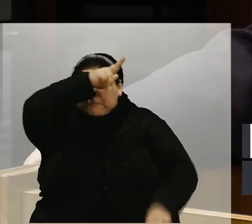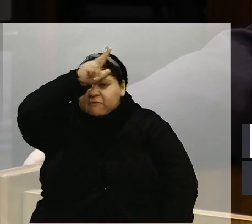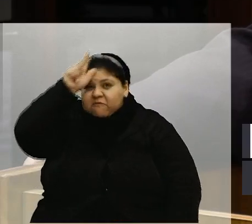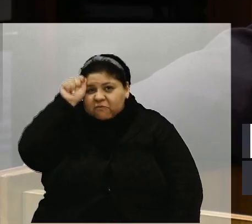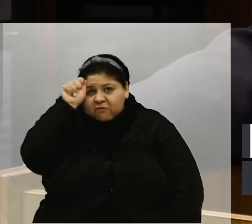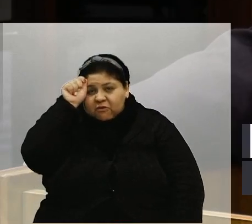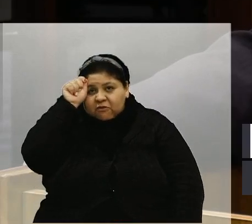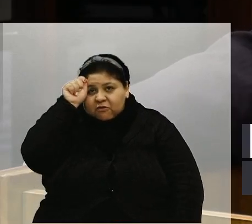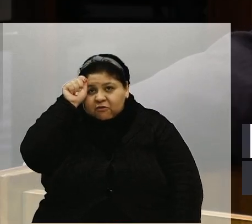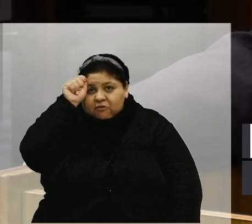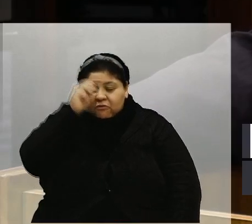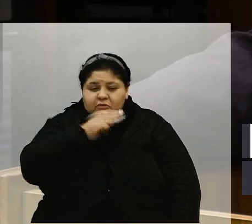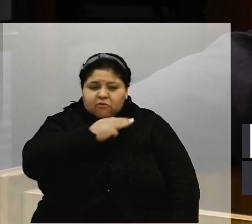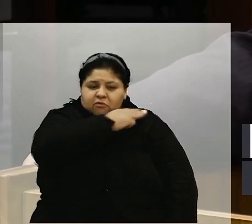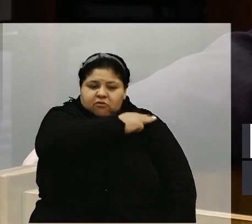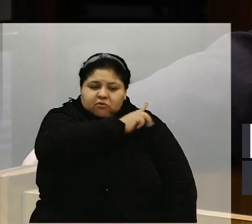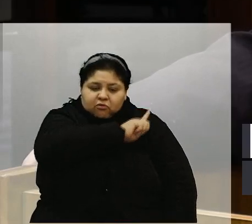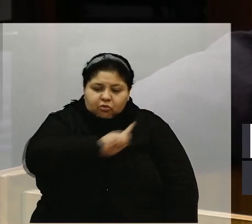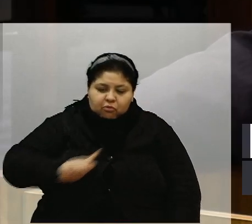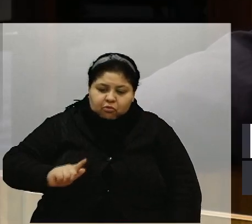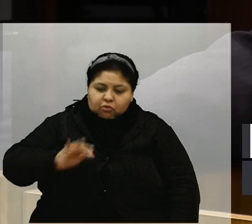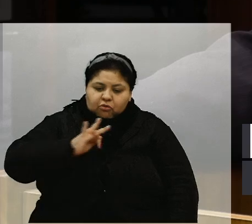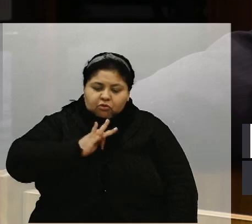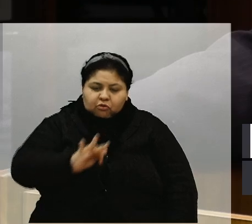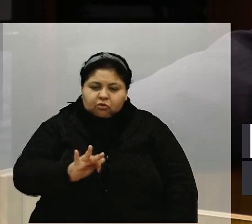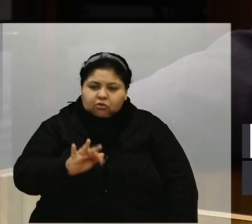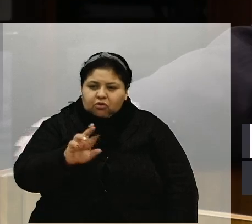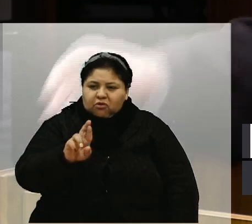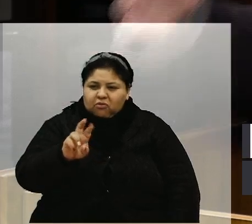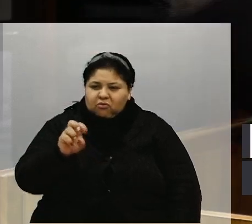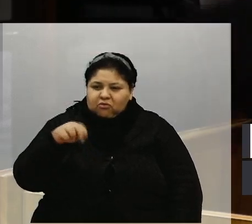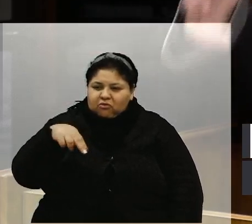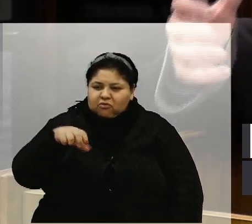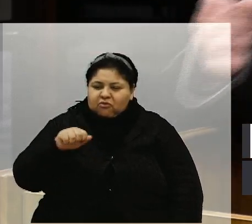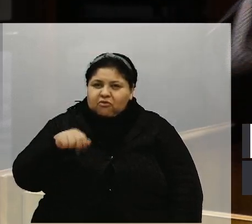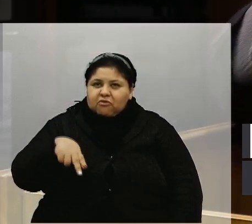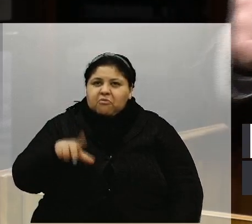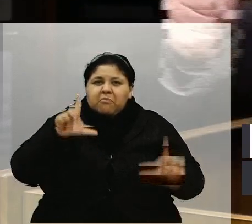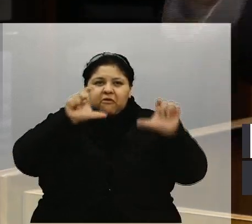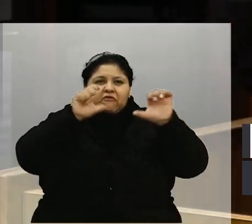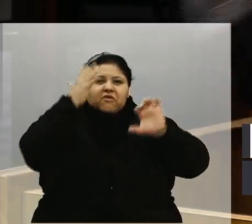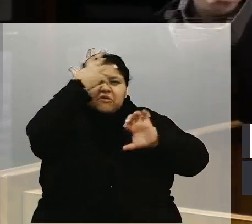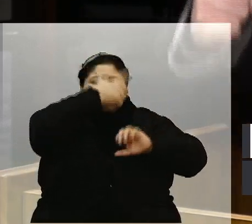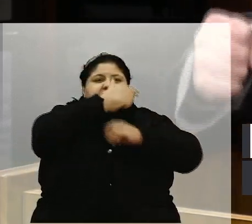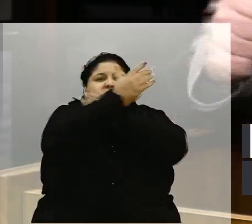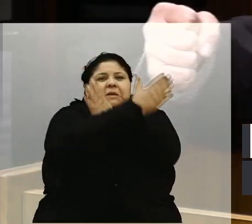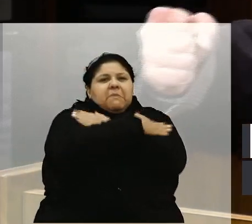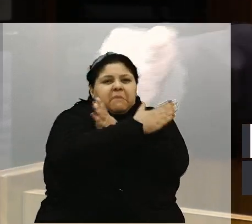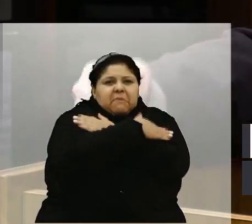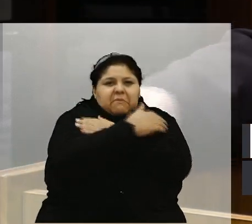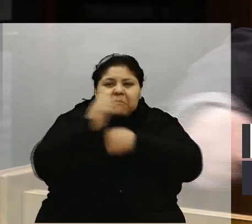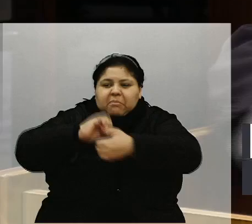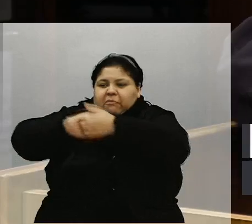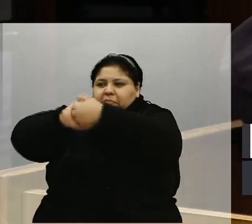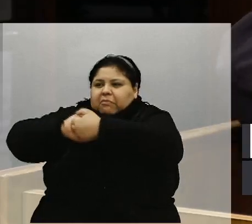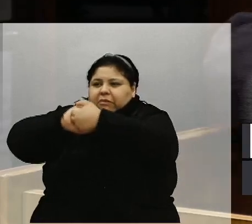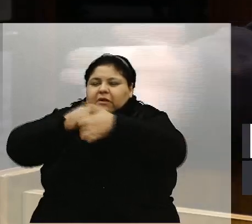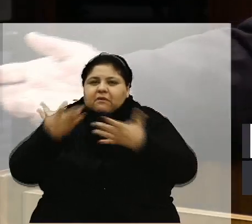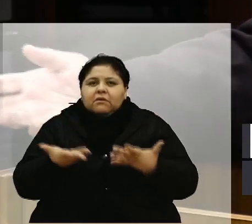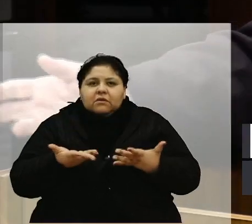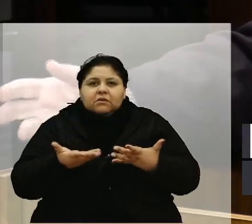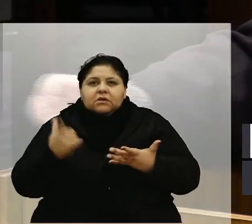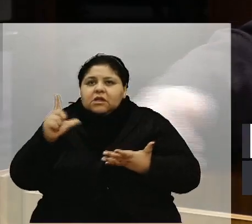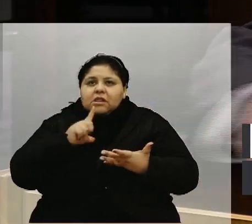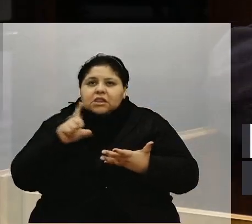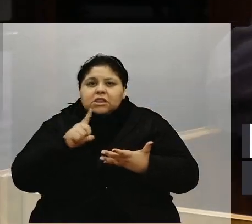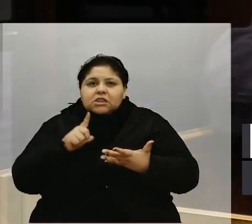e o ministro, aquele do governo federal, Renan, uma foto linda, abraçados, vamos lá, e etc. Não tem